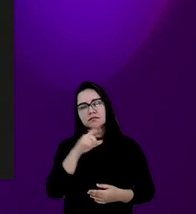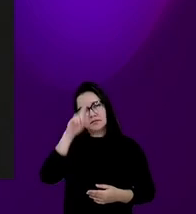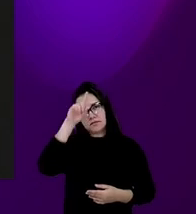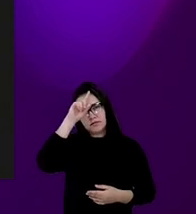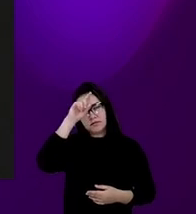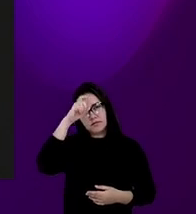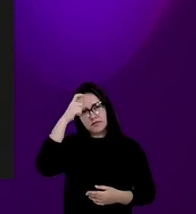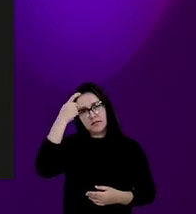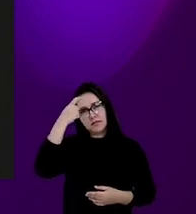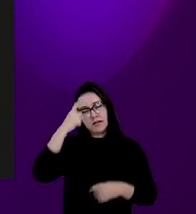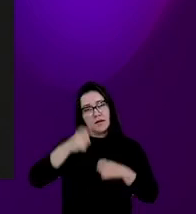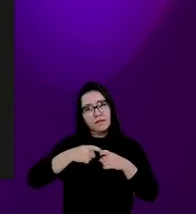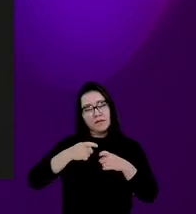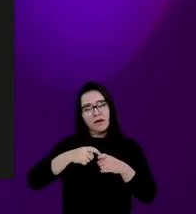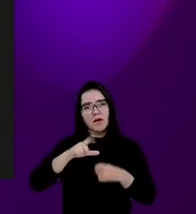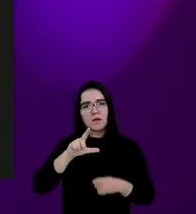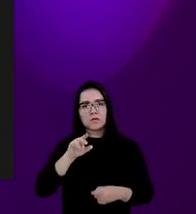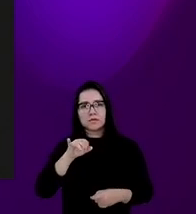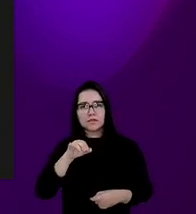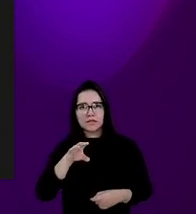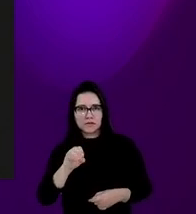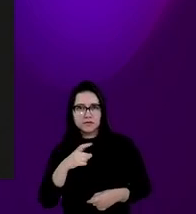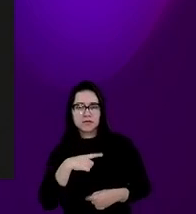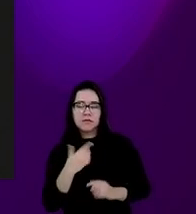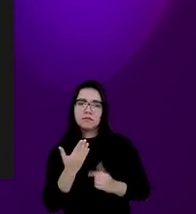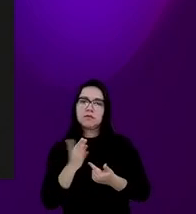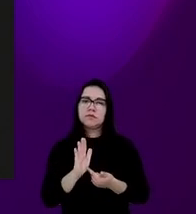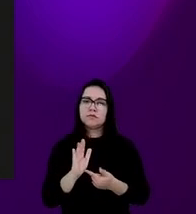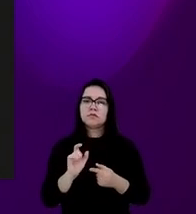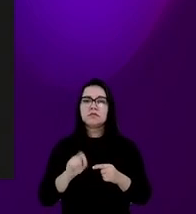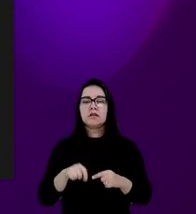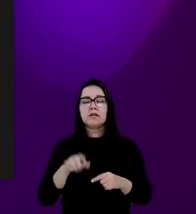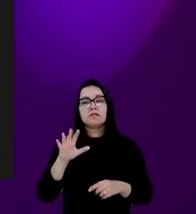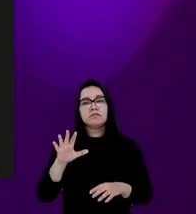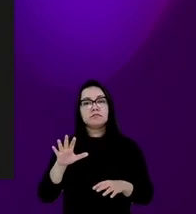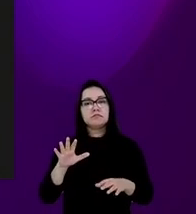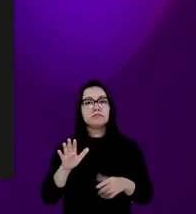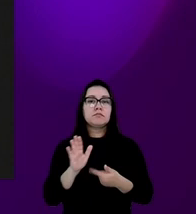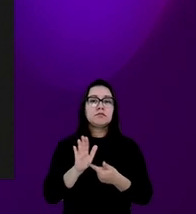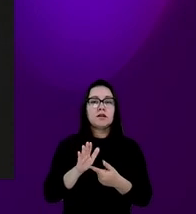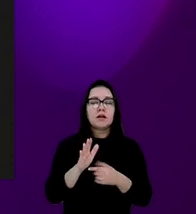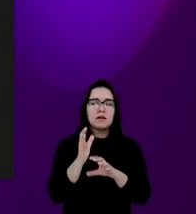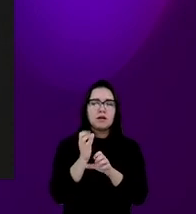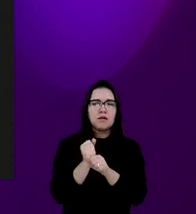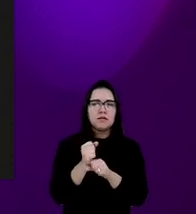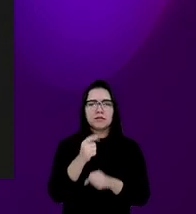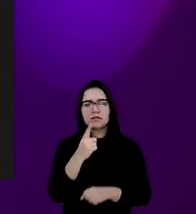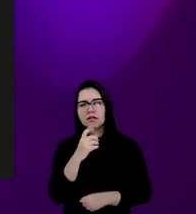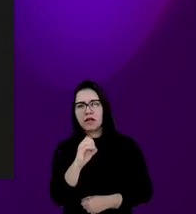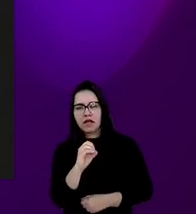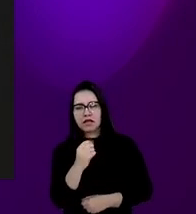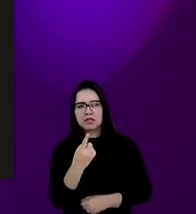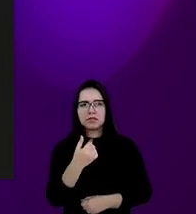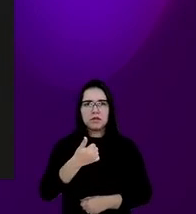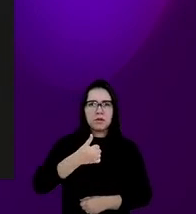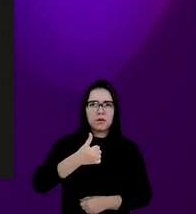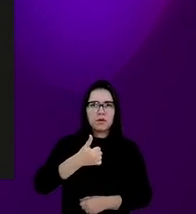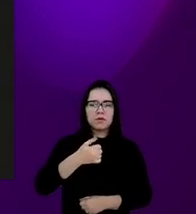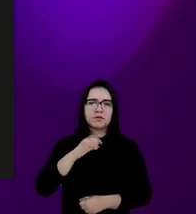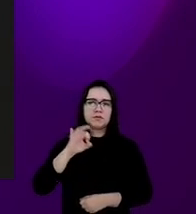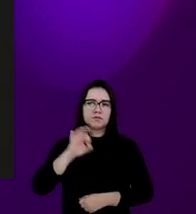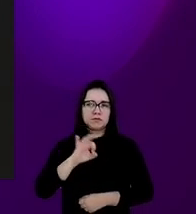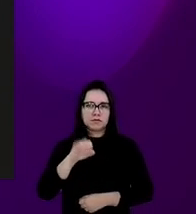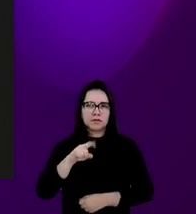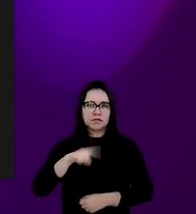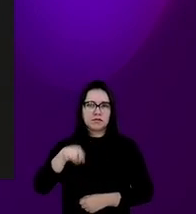em mieloma múltiplo e mostrando que apenas, se não me engano, 10 ou 11% desses pacientes estavam